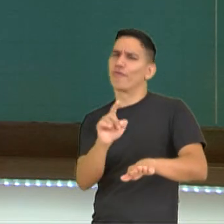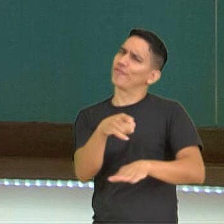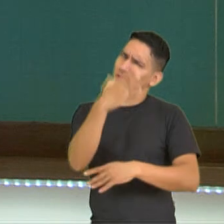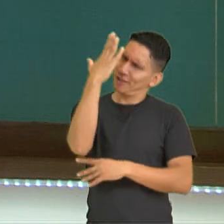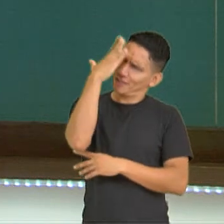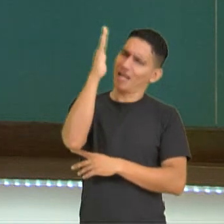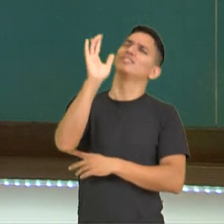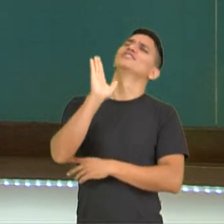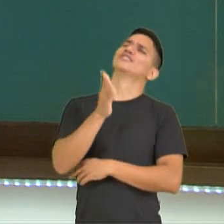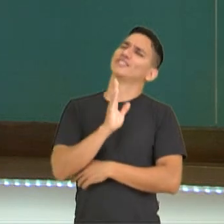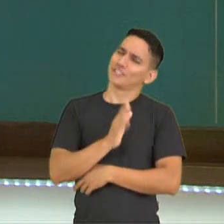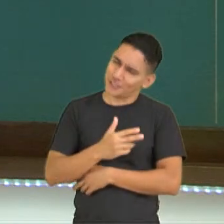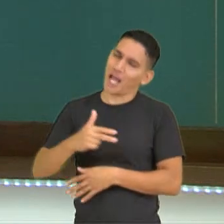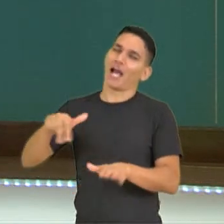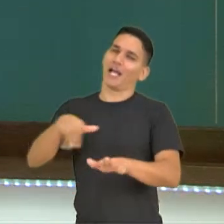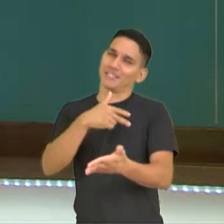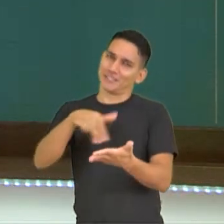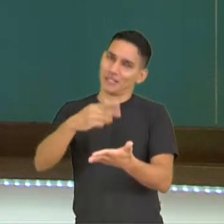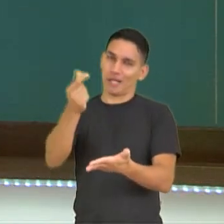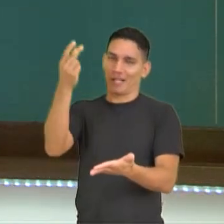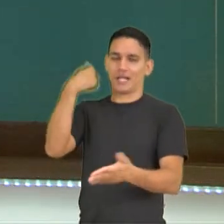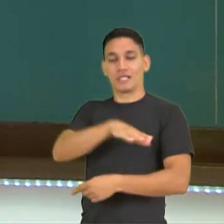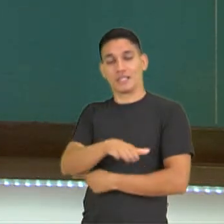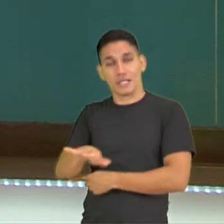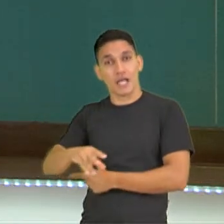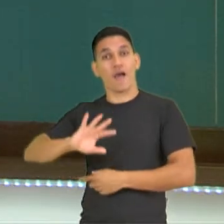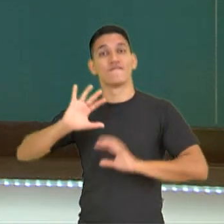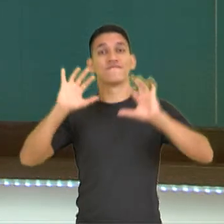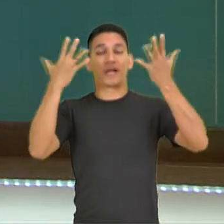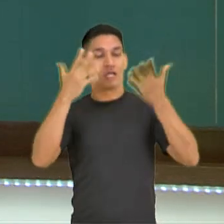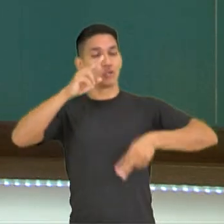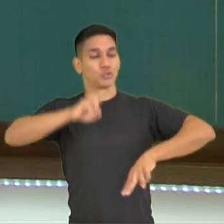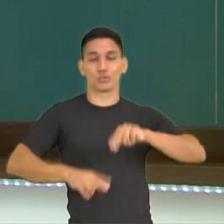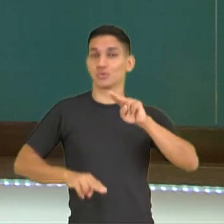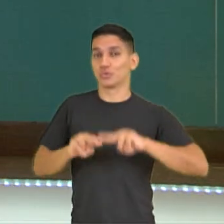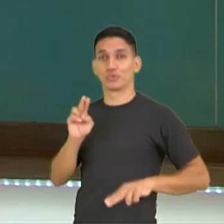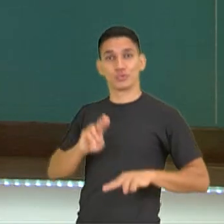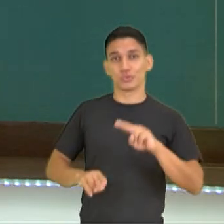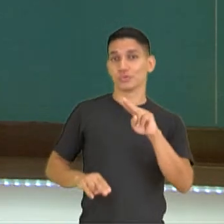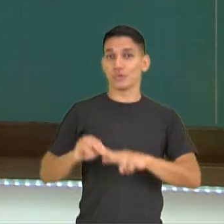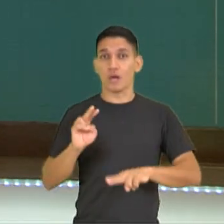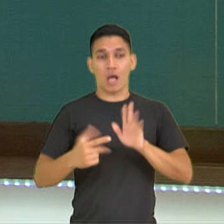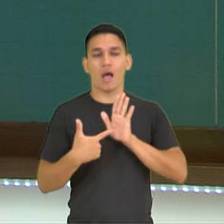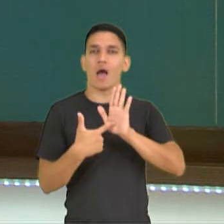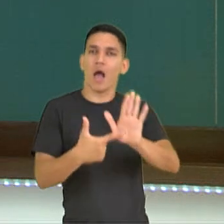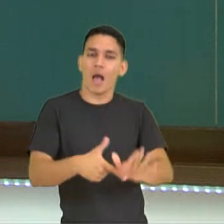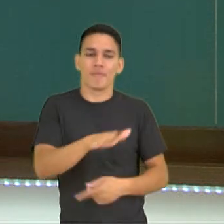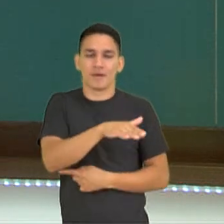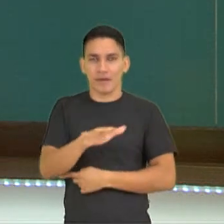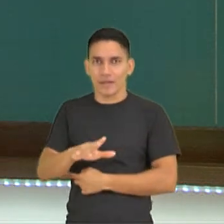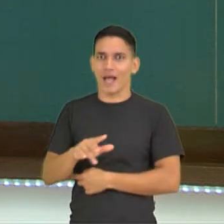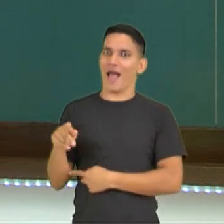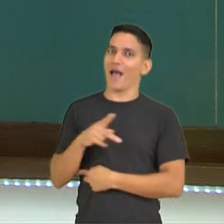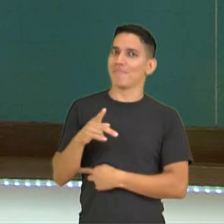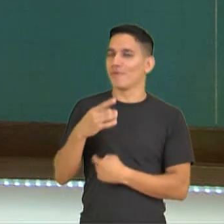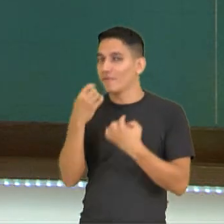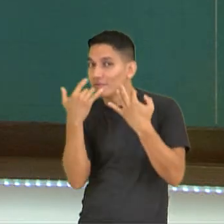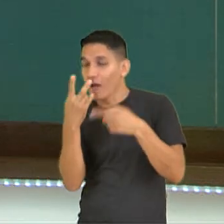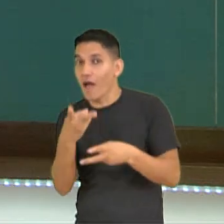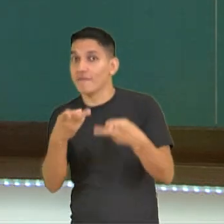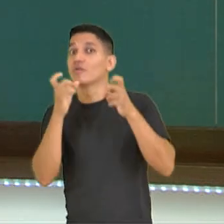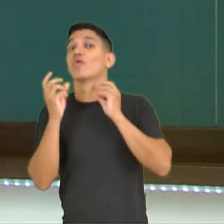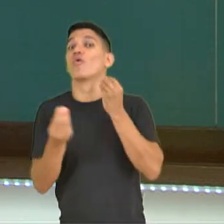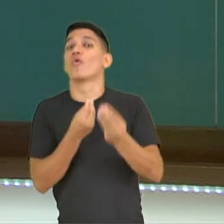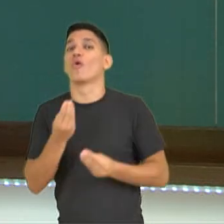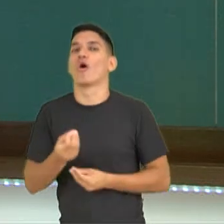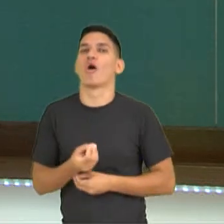dançou quando você era criança pequena, numa festa junina, numa apresentação infantil. A prof começa a música